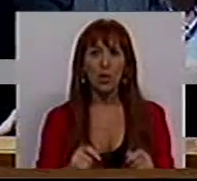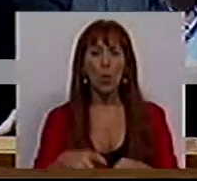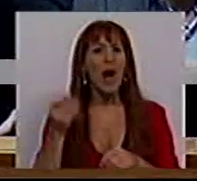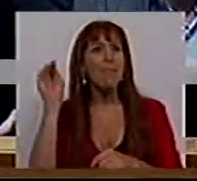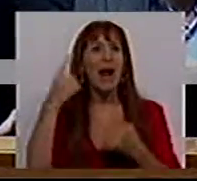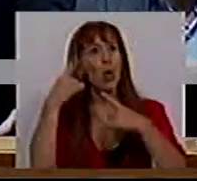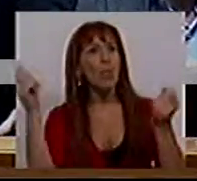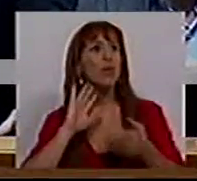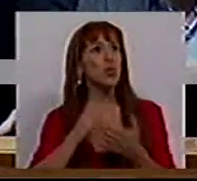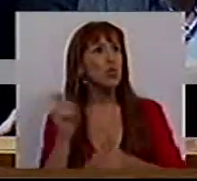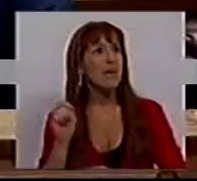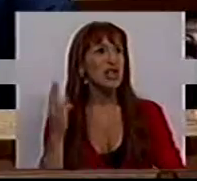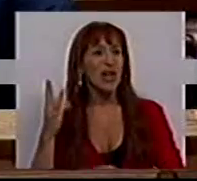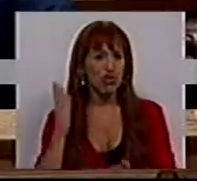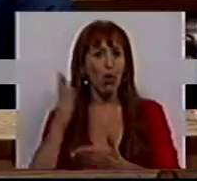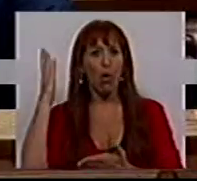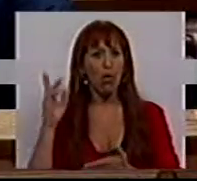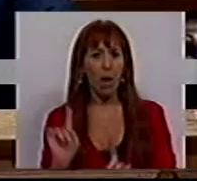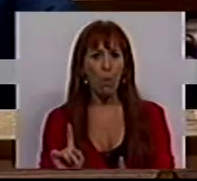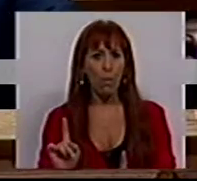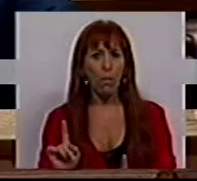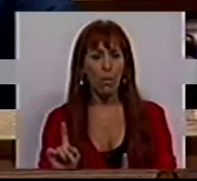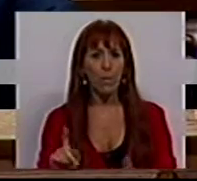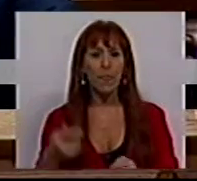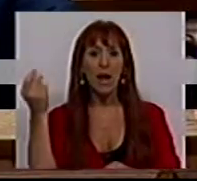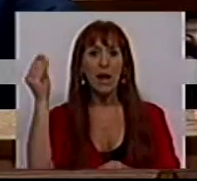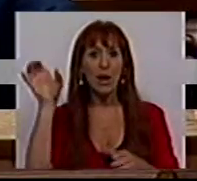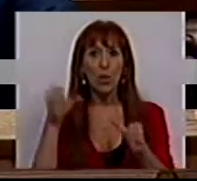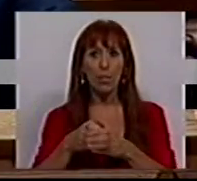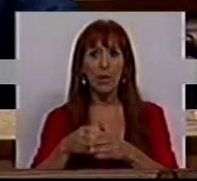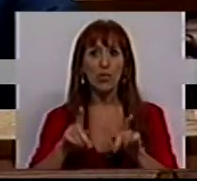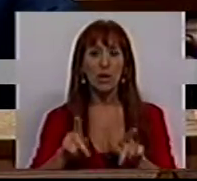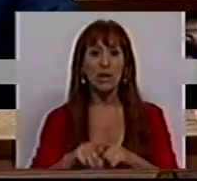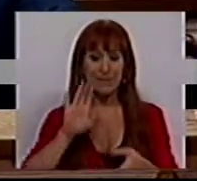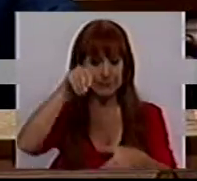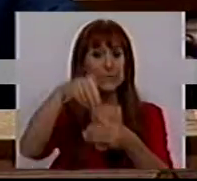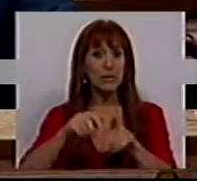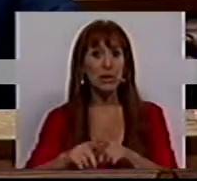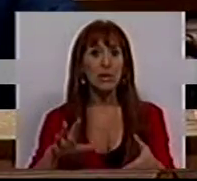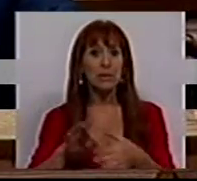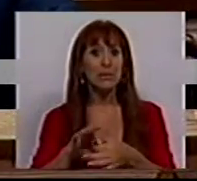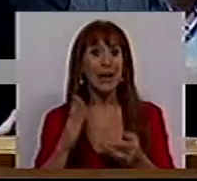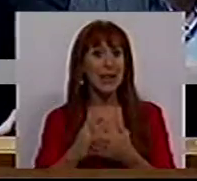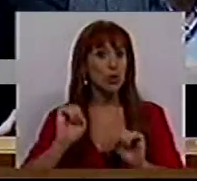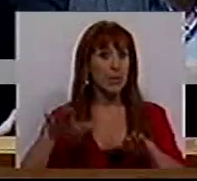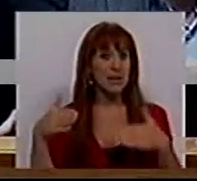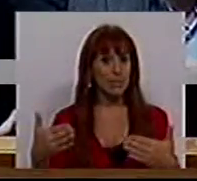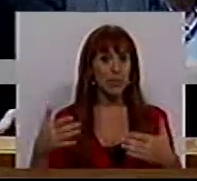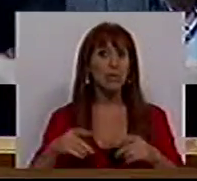um banco público nos últimos 3 meses. E a Caixa Geral de Depósitos está implicada na solução desde o